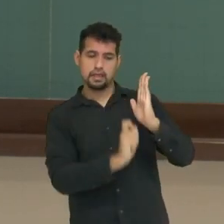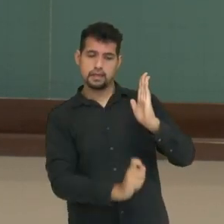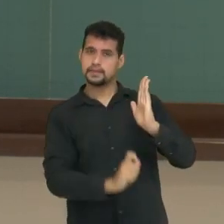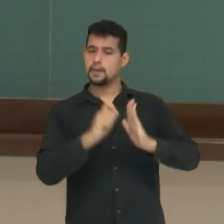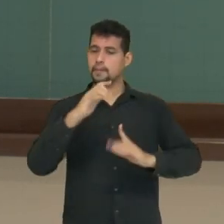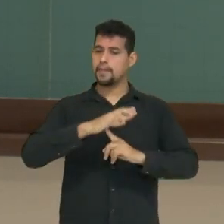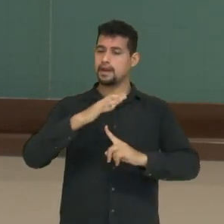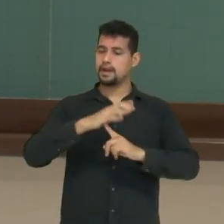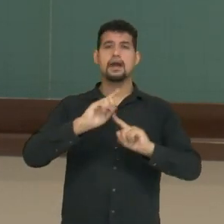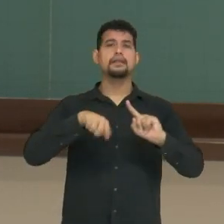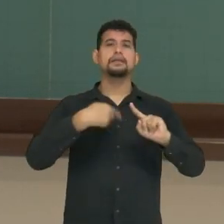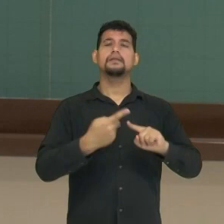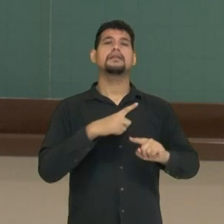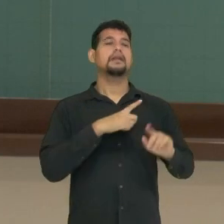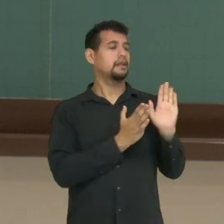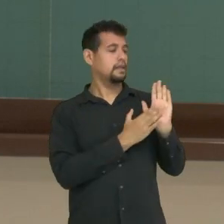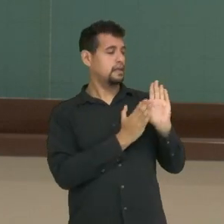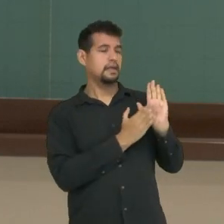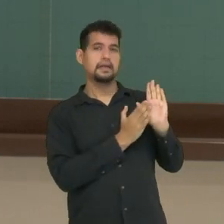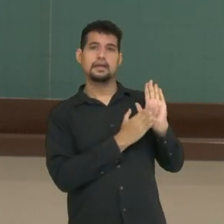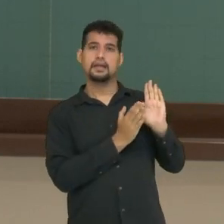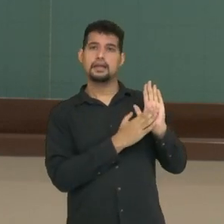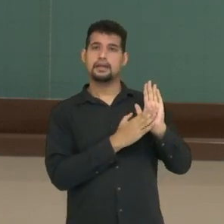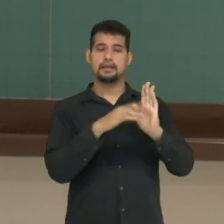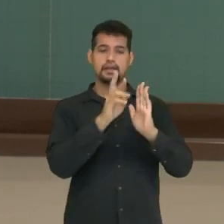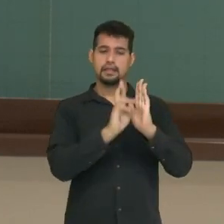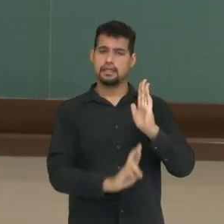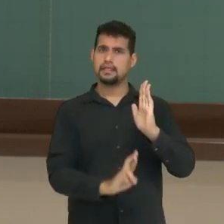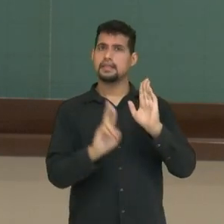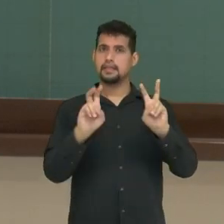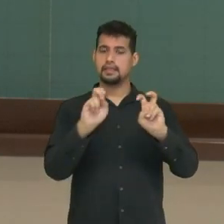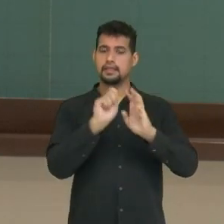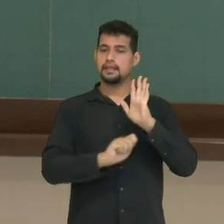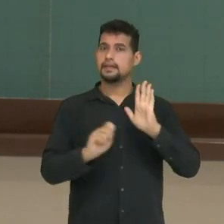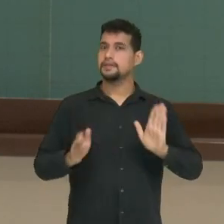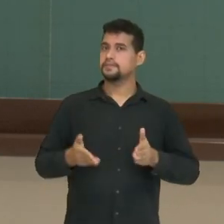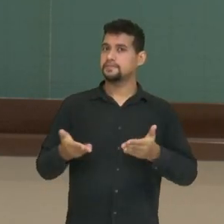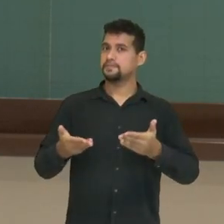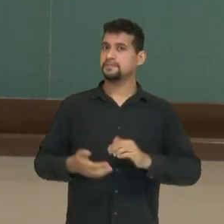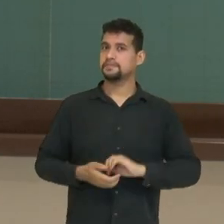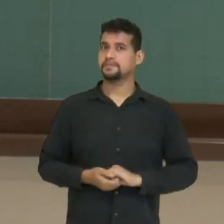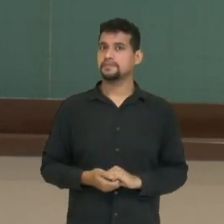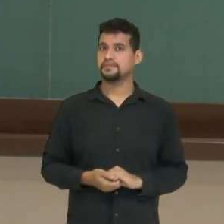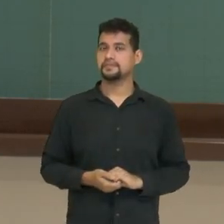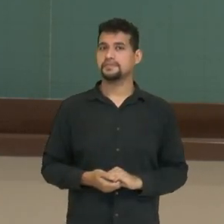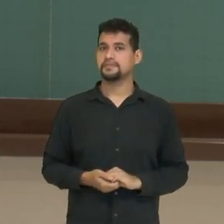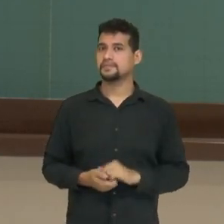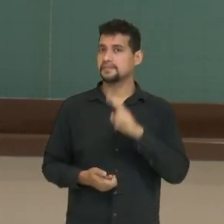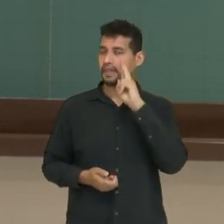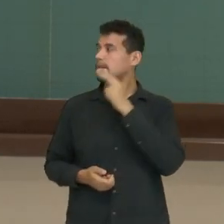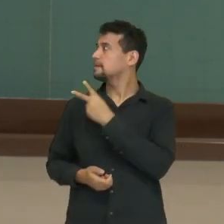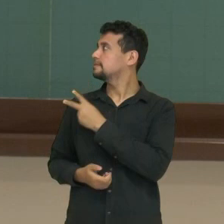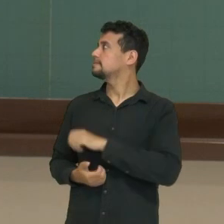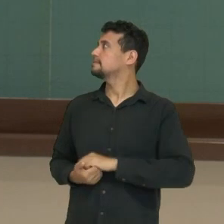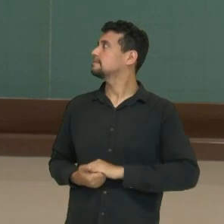e ali nós temos uma proposta de redação com o seguinte texto motivador. Olha o